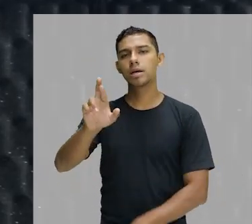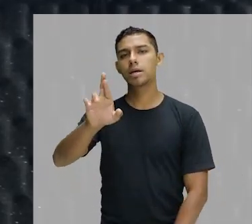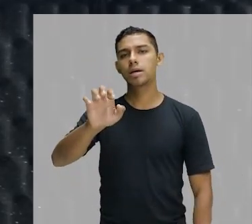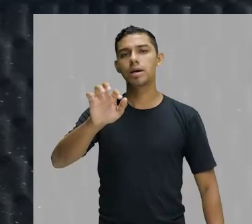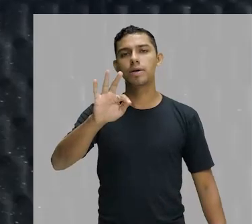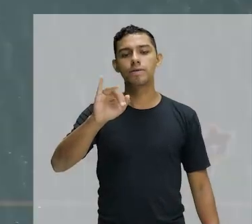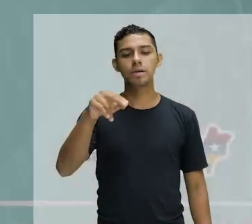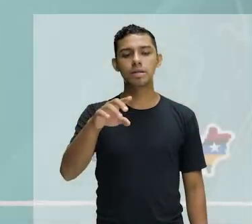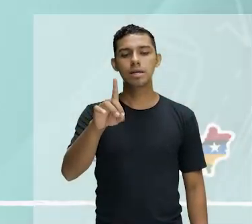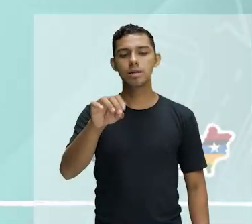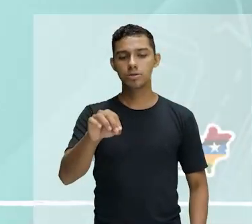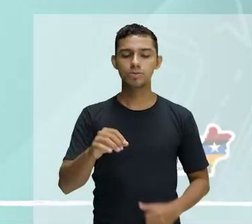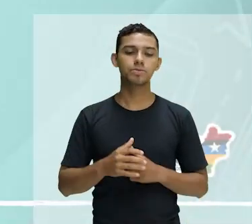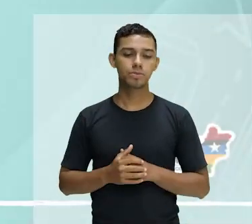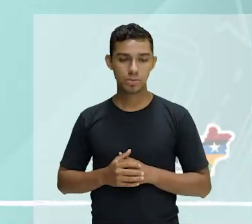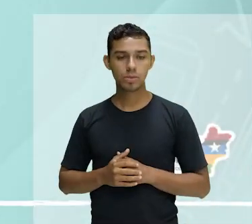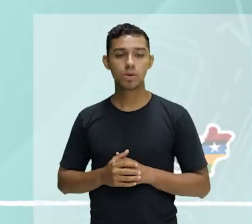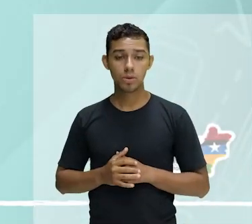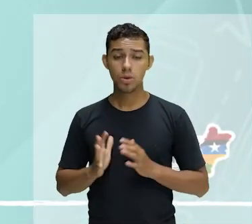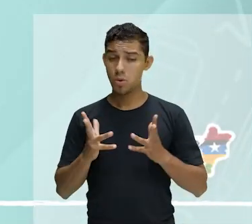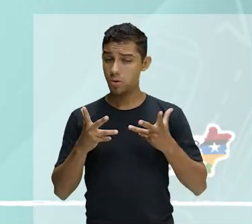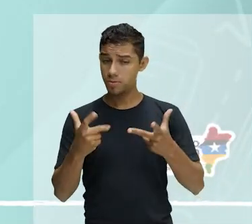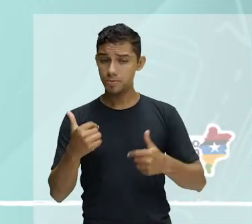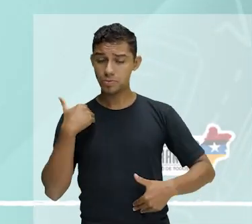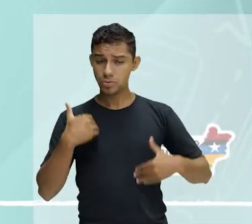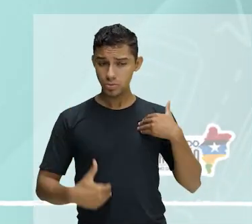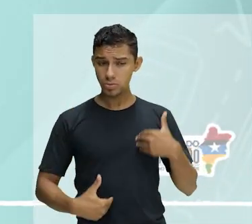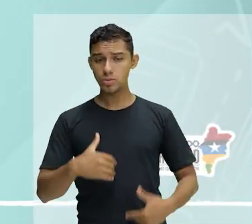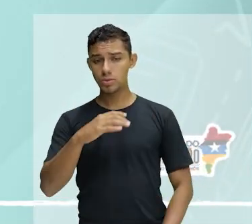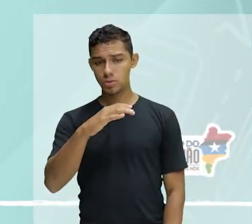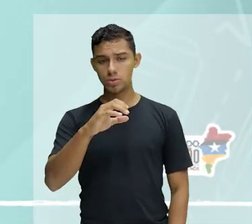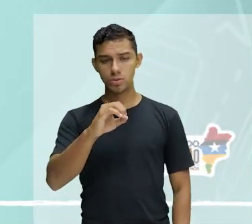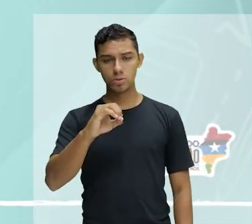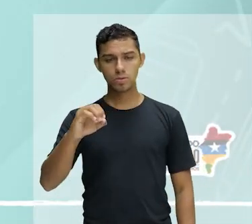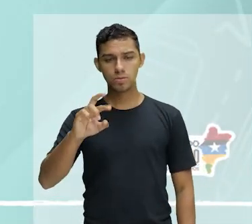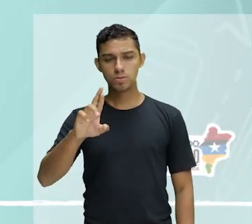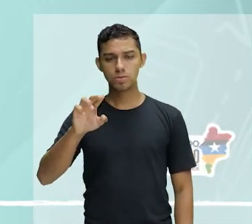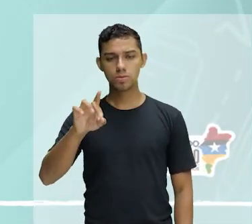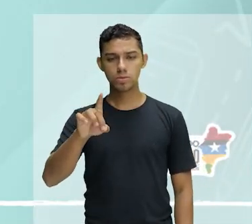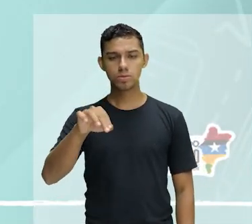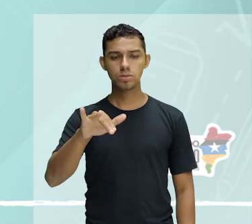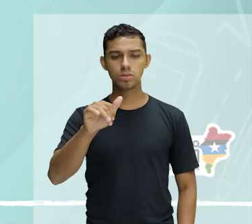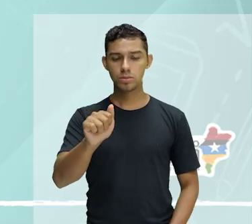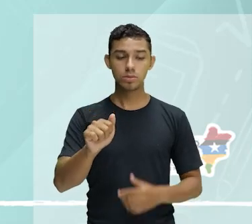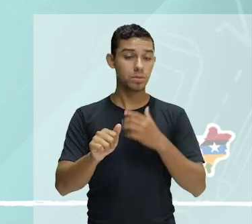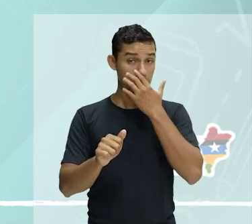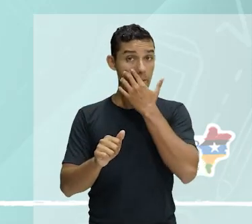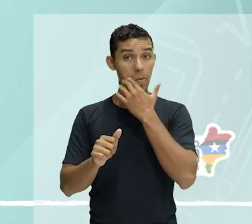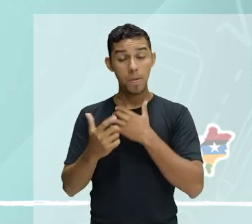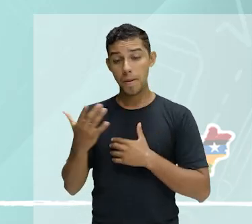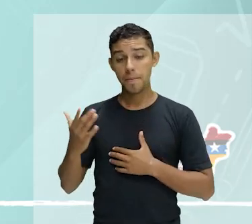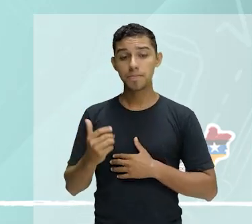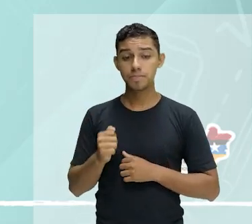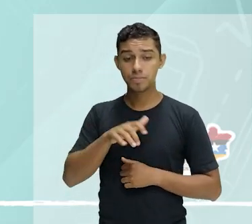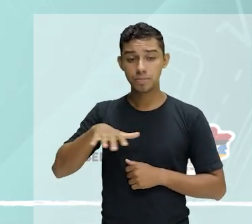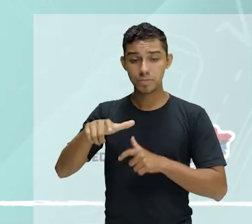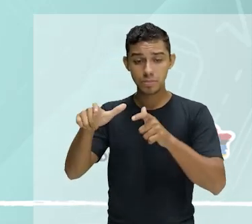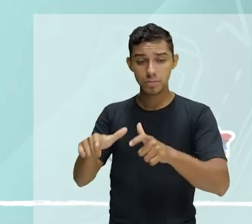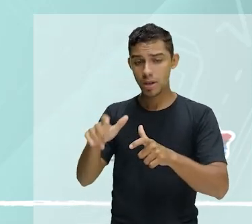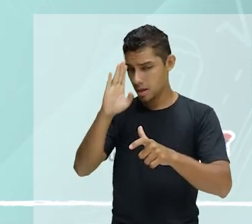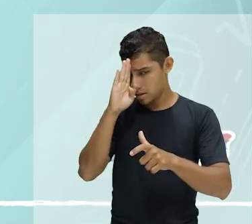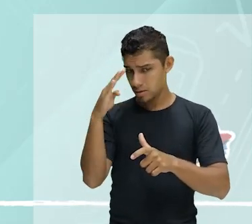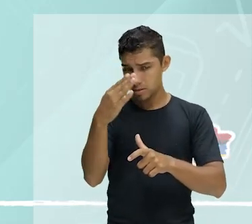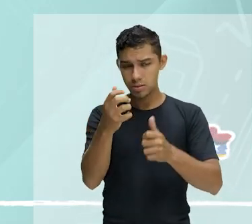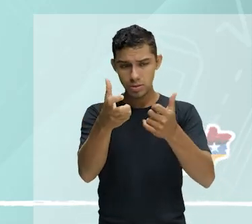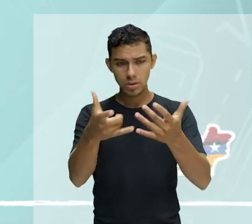assim. Tá aqui as capacidades físicas coordenadas. Orientação espacial. Tem outras, essas aqui são as principais, para poder dar